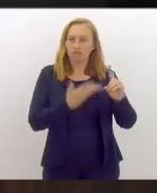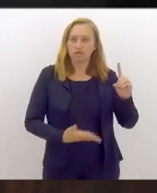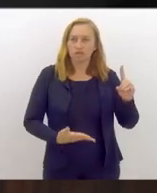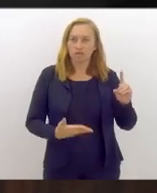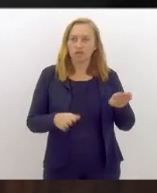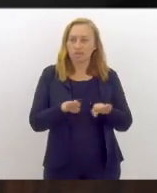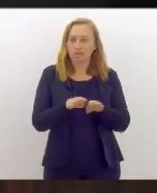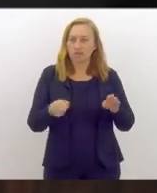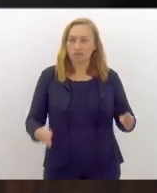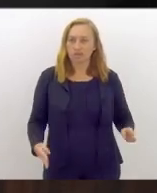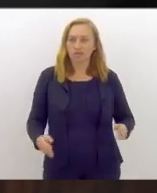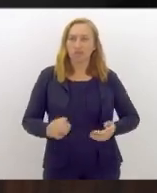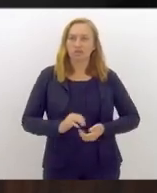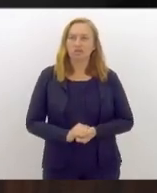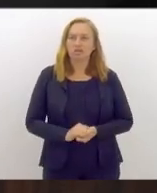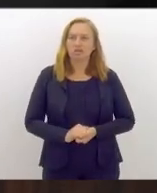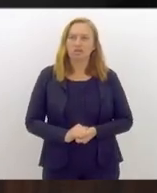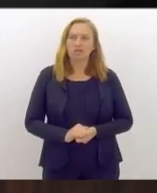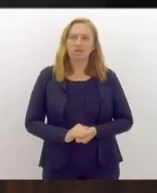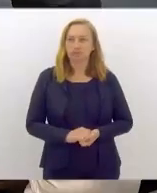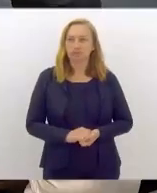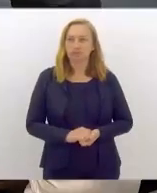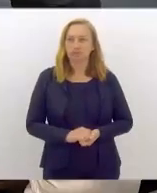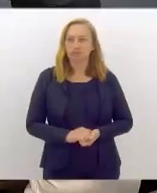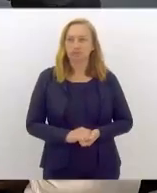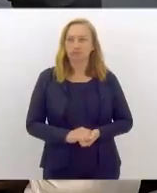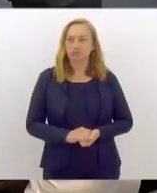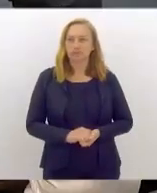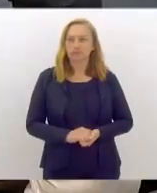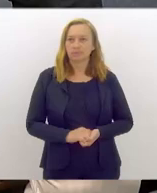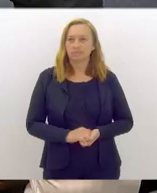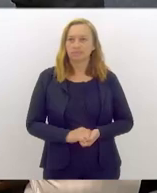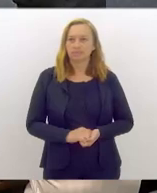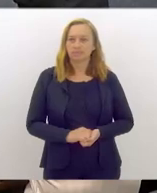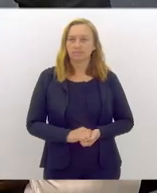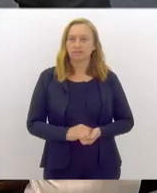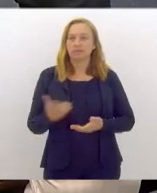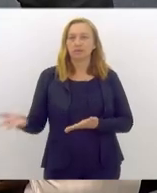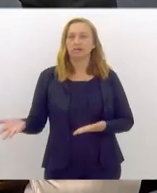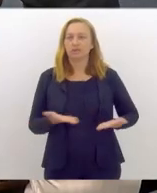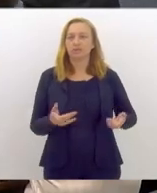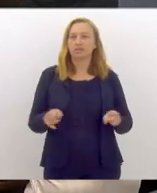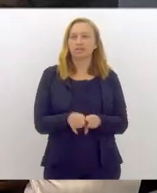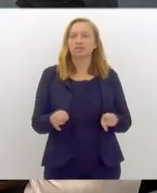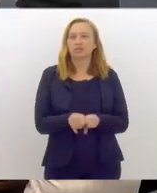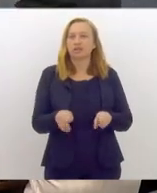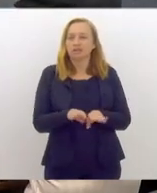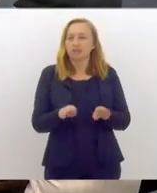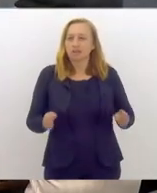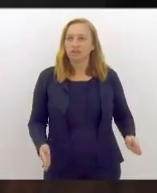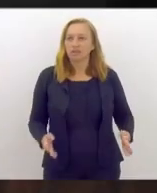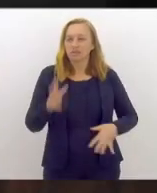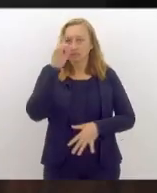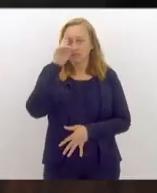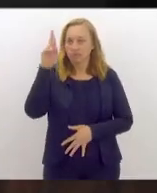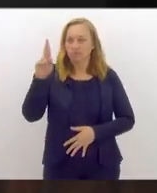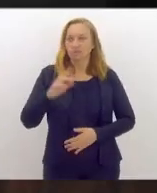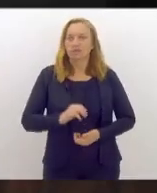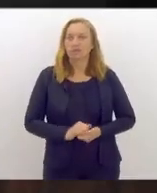honra senhor Heitor Dália convido também para compor a mesa Senhor